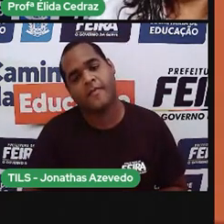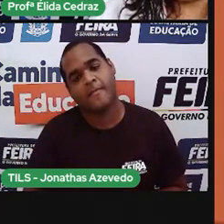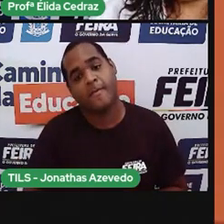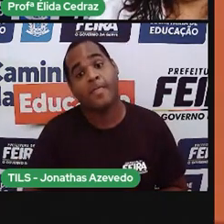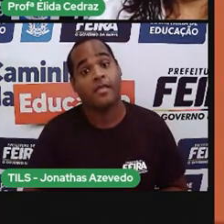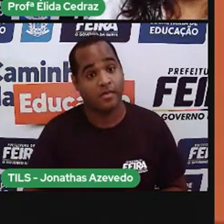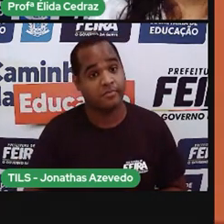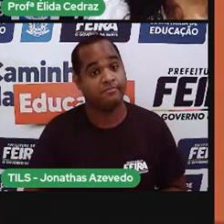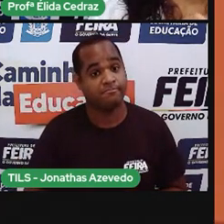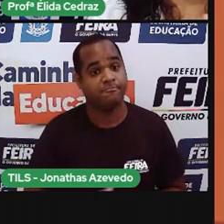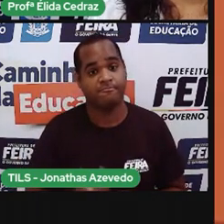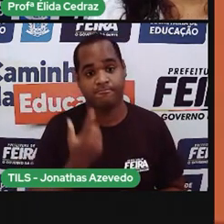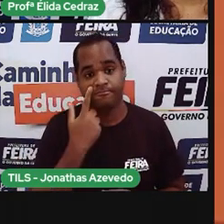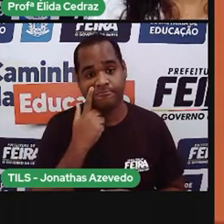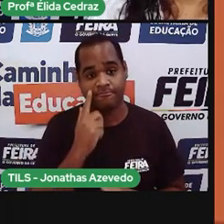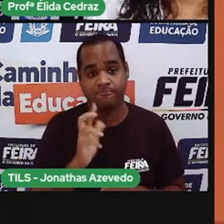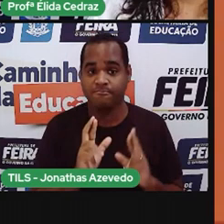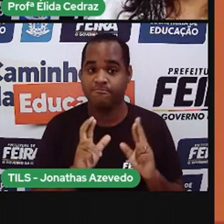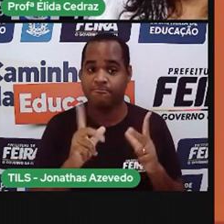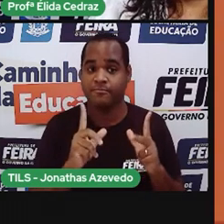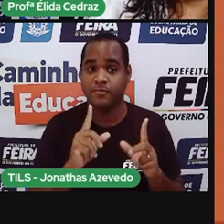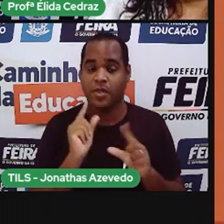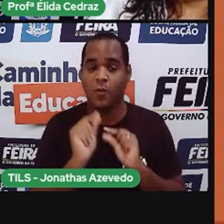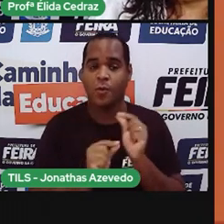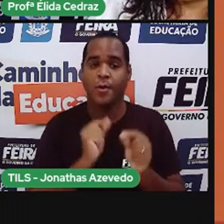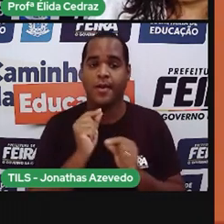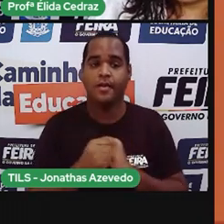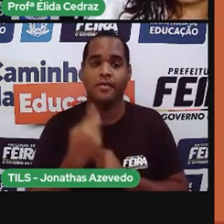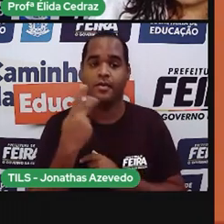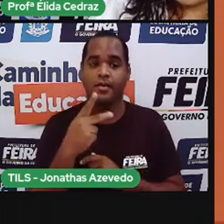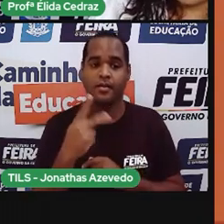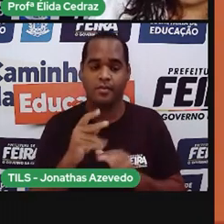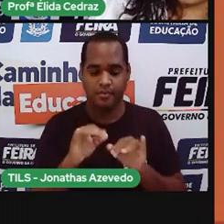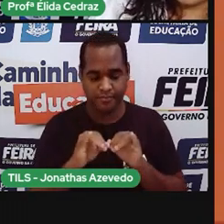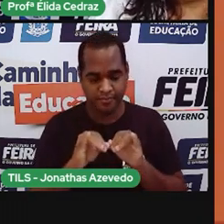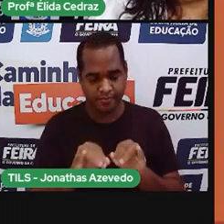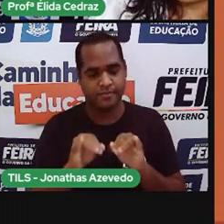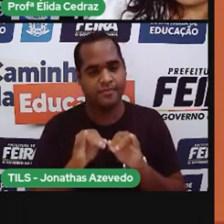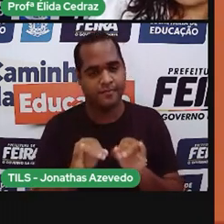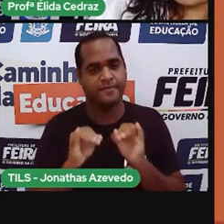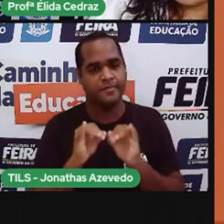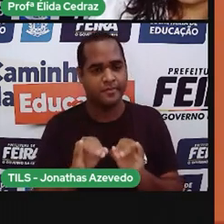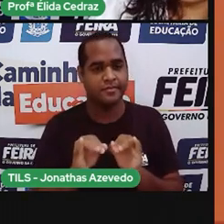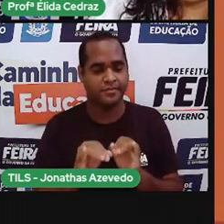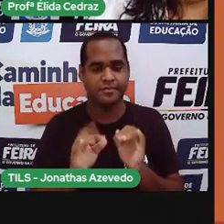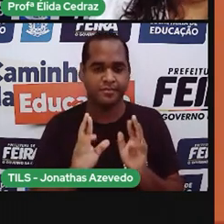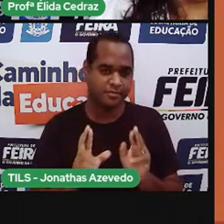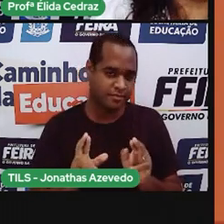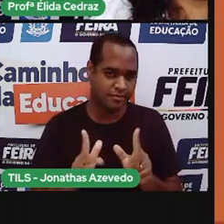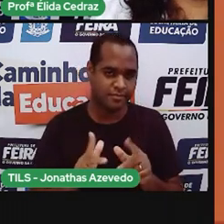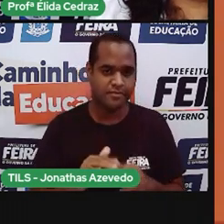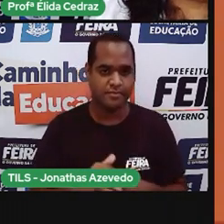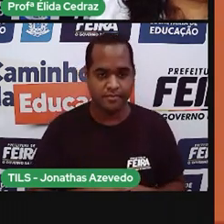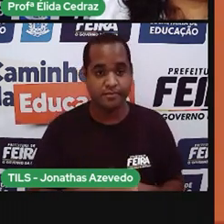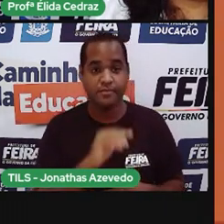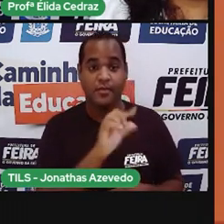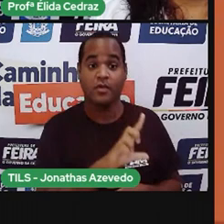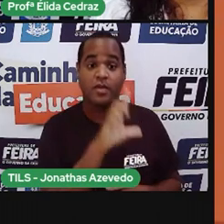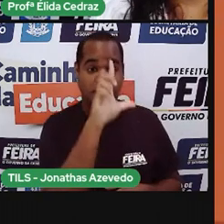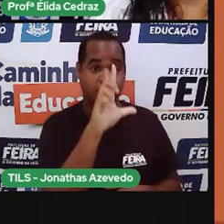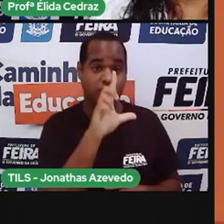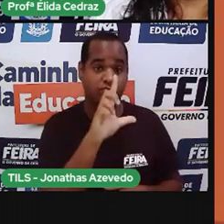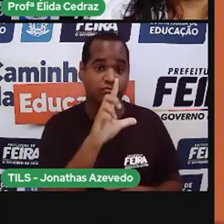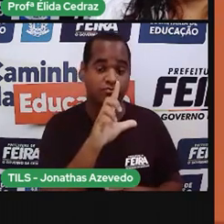Olha a diferença. No supermercado, as coisas são oferecidas, ofertadas assim.